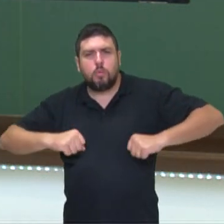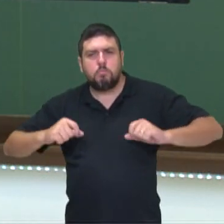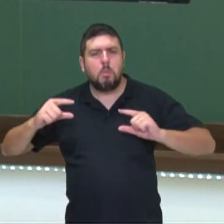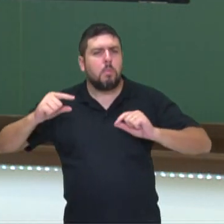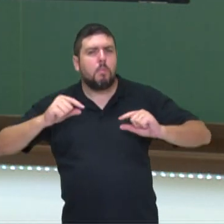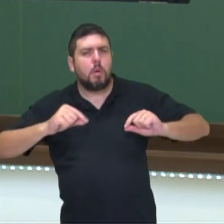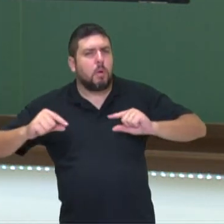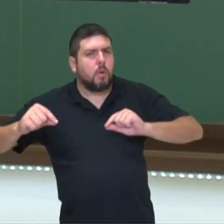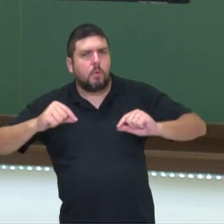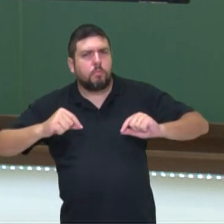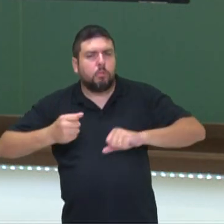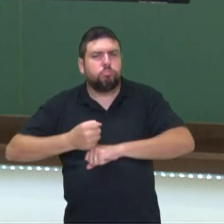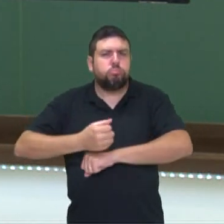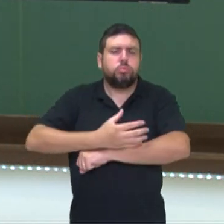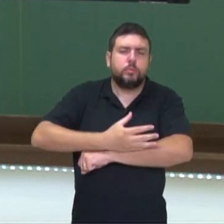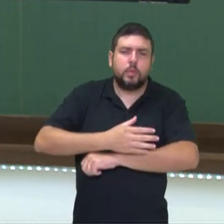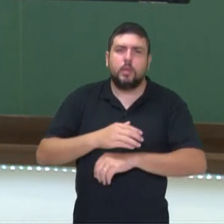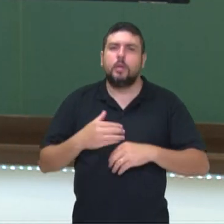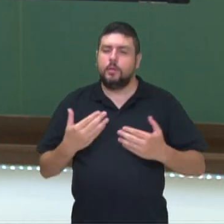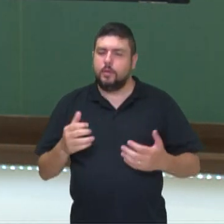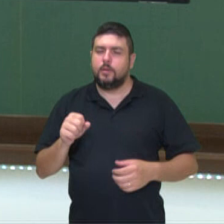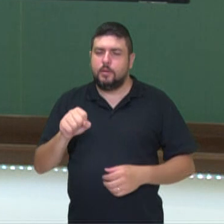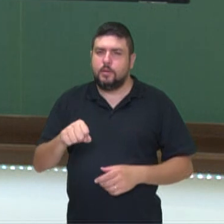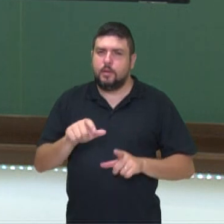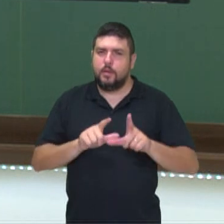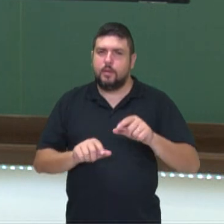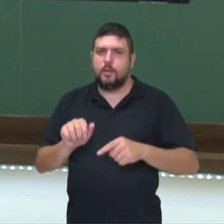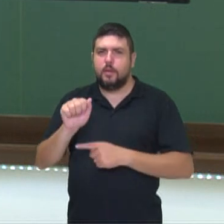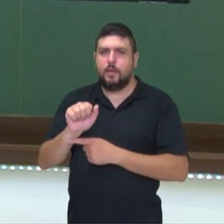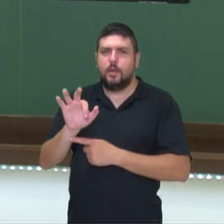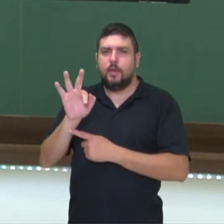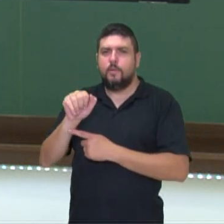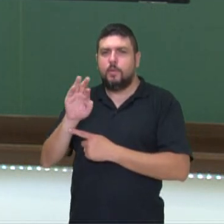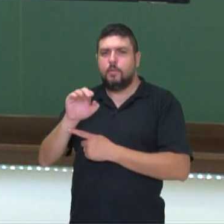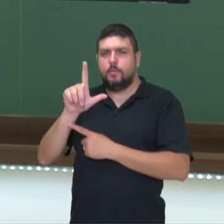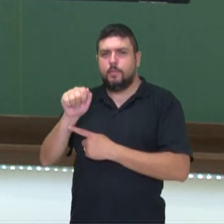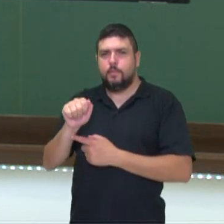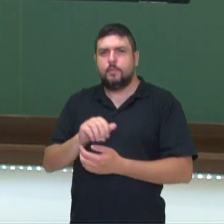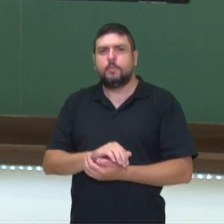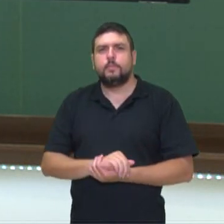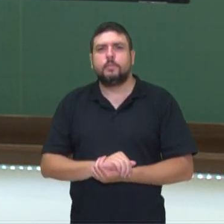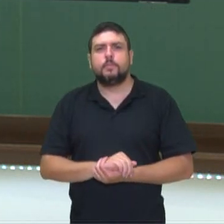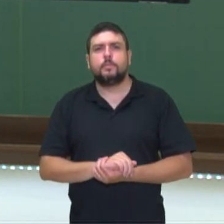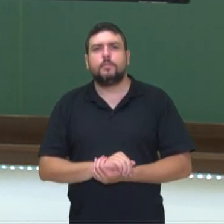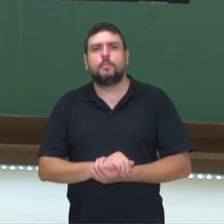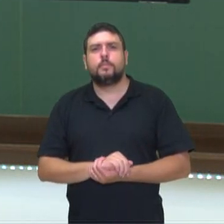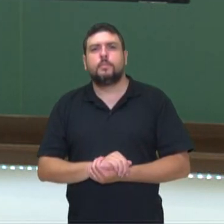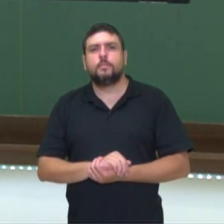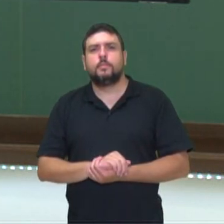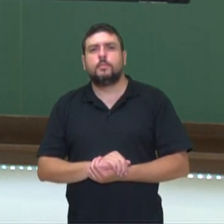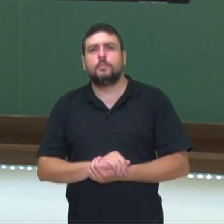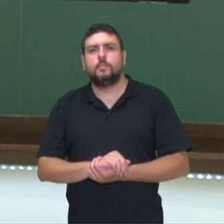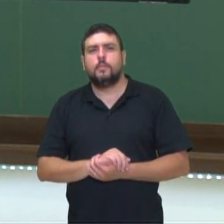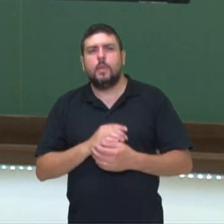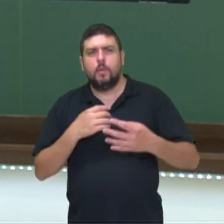sentimentos. Então sim, a resposta correta é a letra A, fábula, um texto literário. Os demais não literários, vejamos